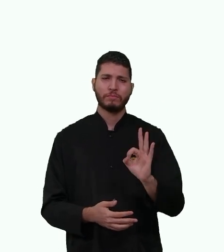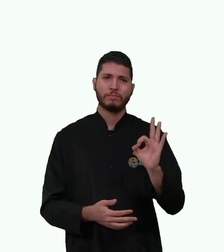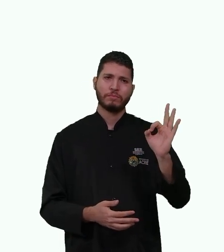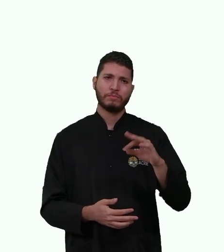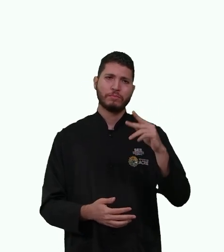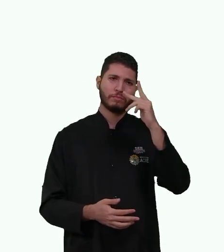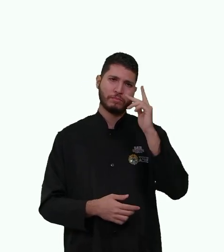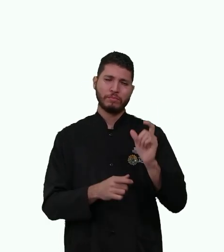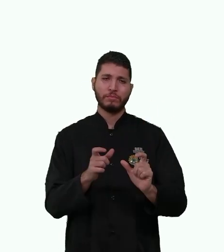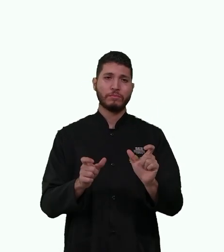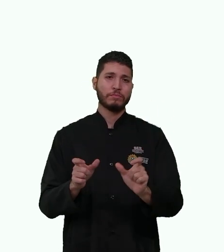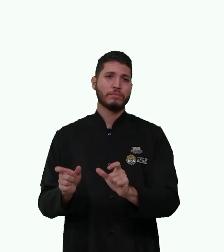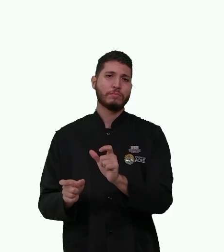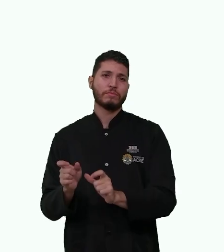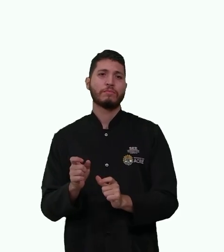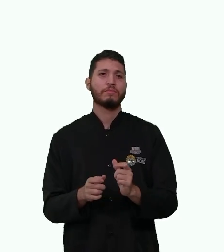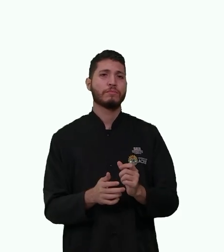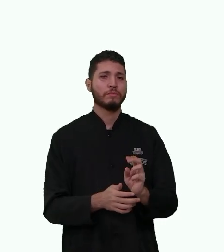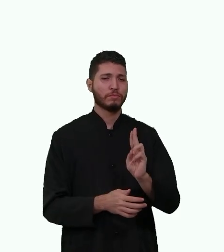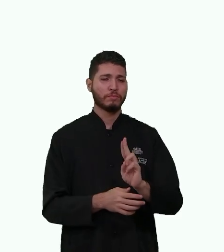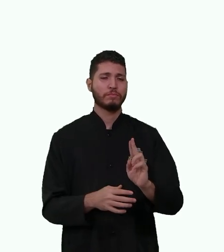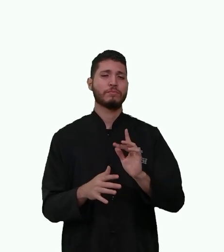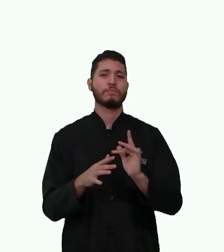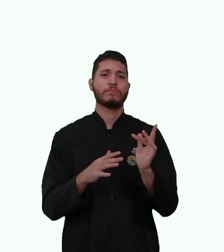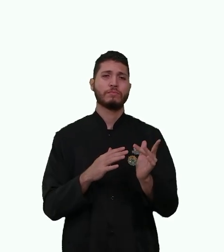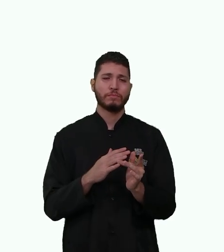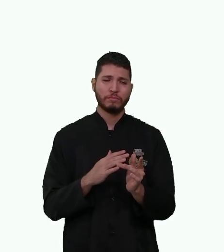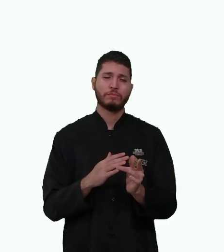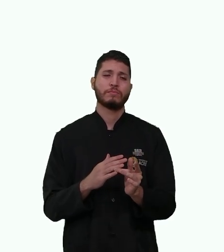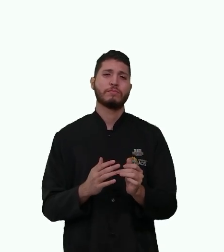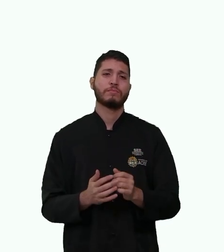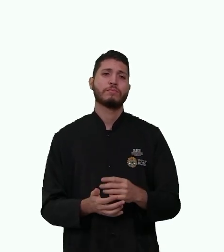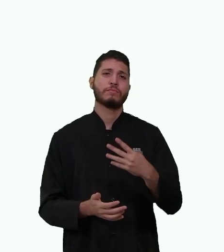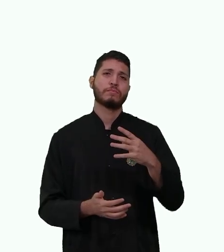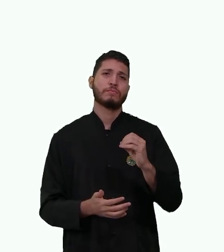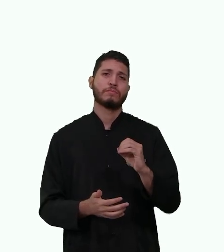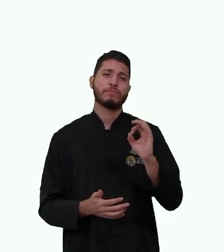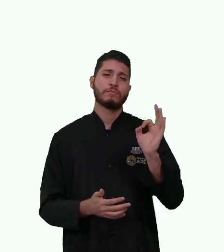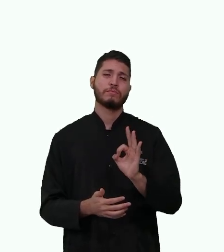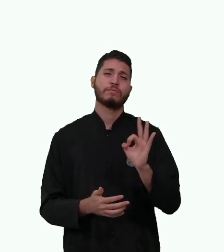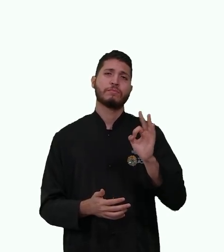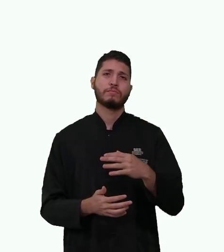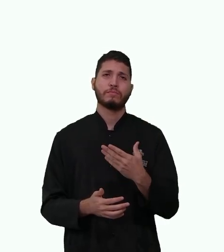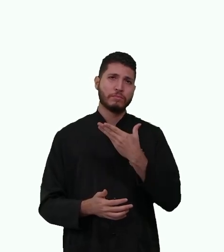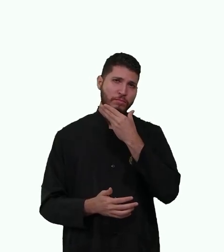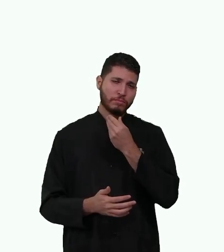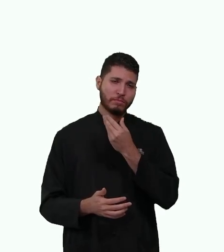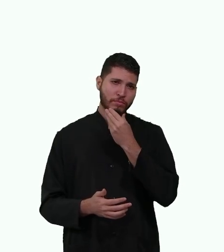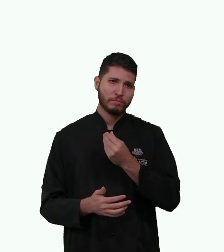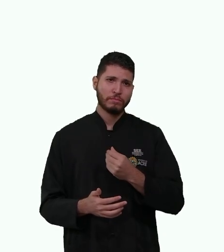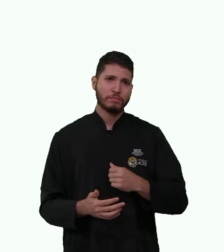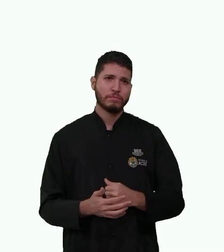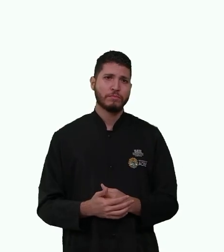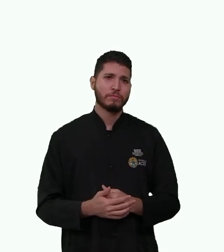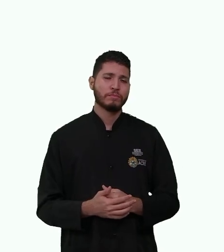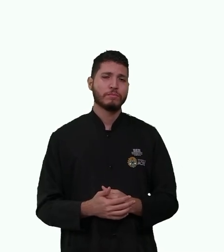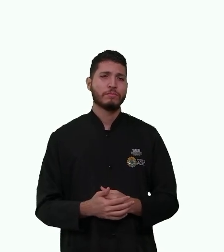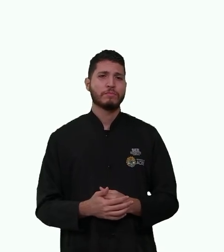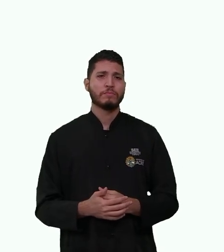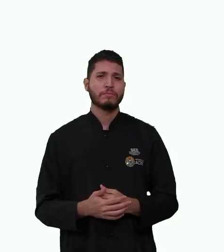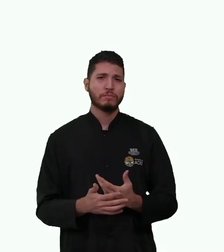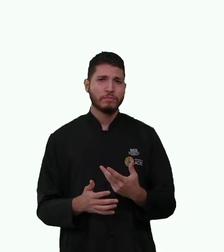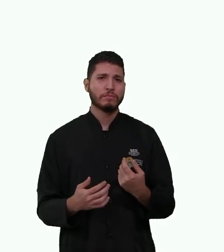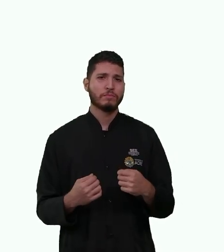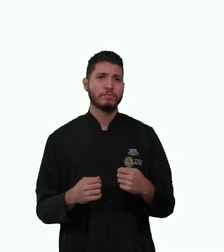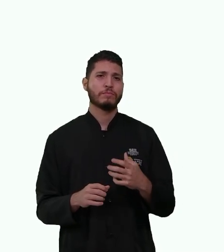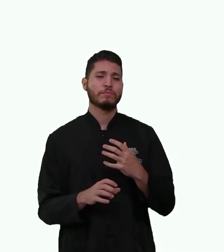internautas acessam as redes sociais. E 40% deles são homens. Então, eu quero saber quanto que é 40%